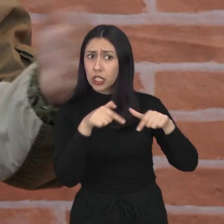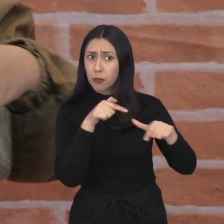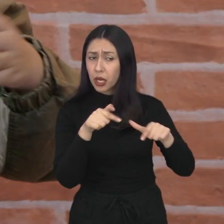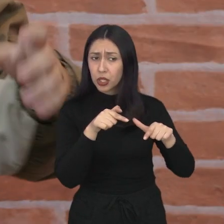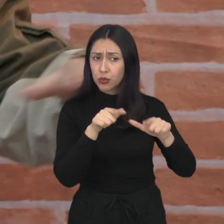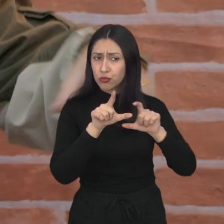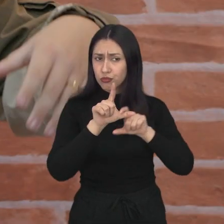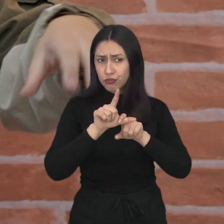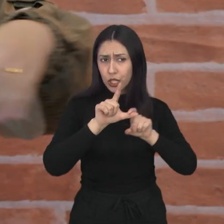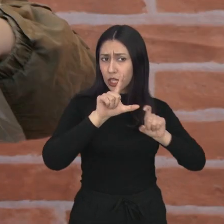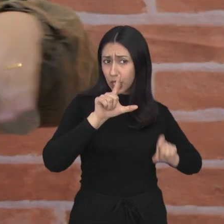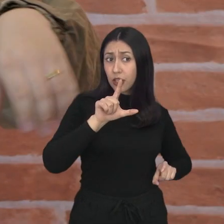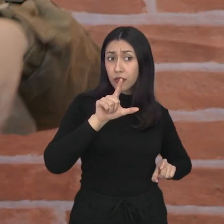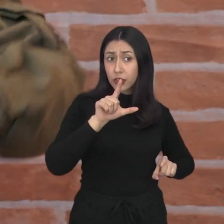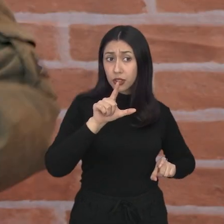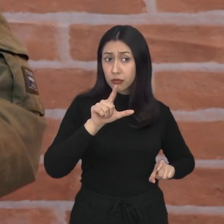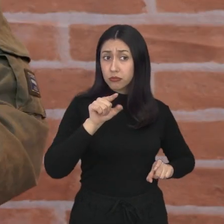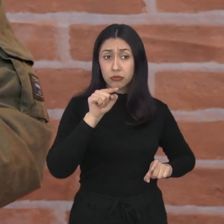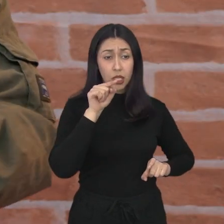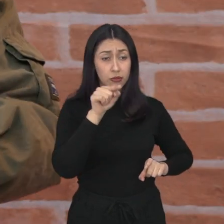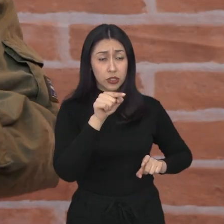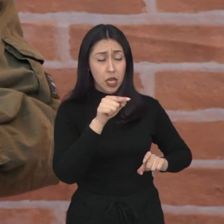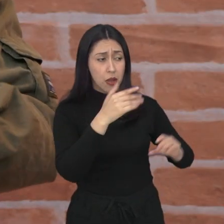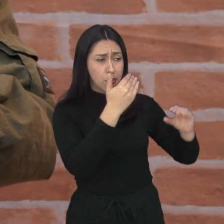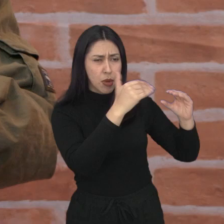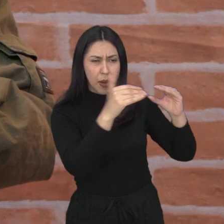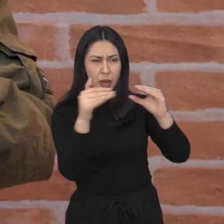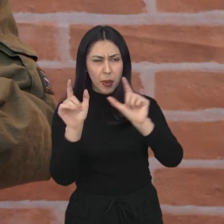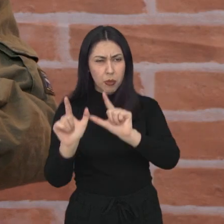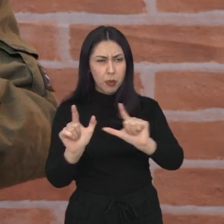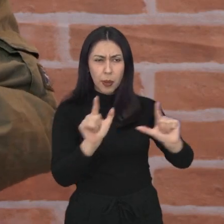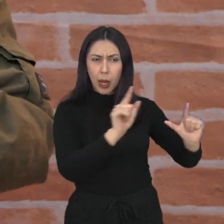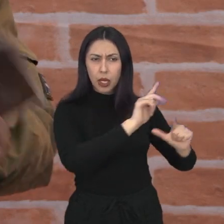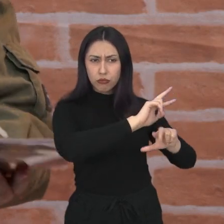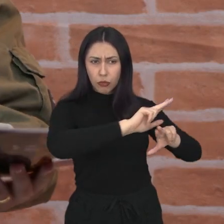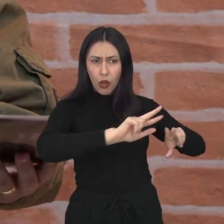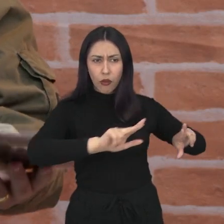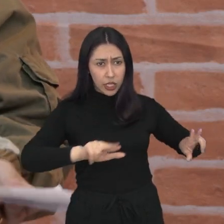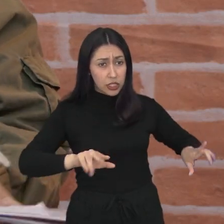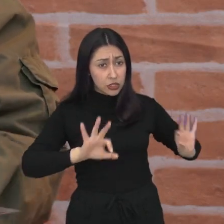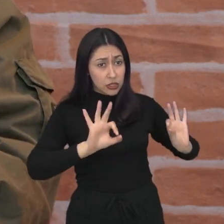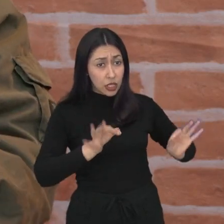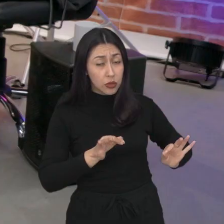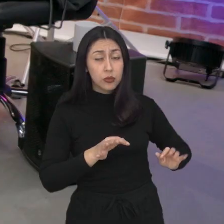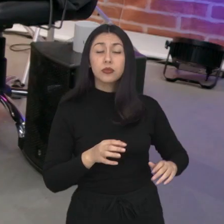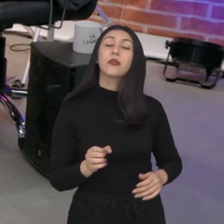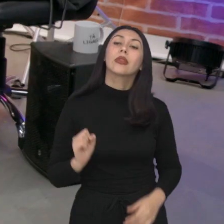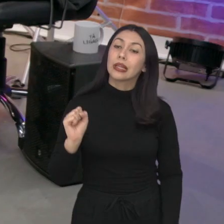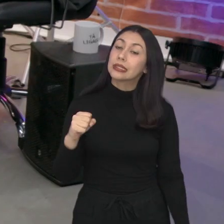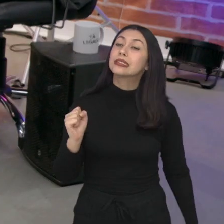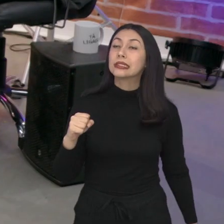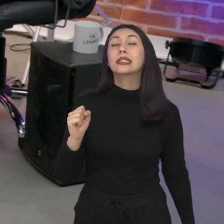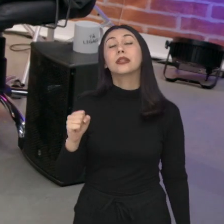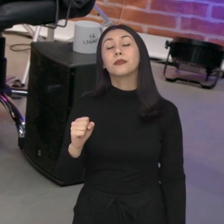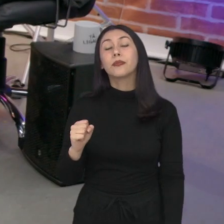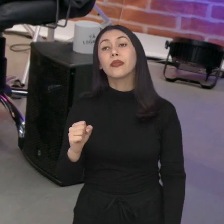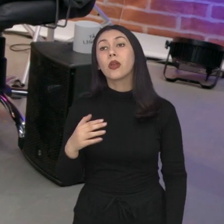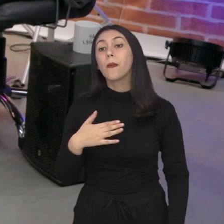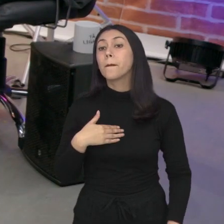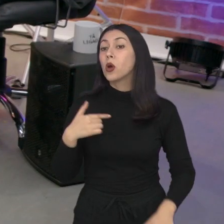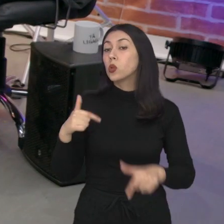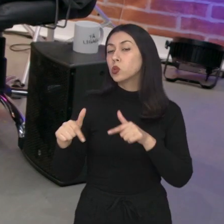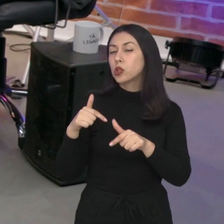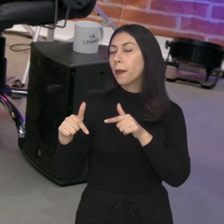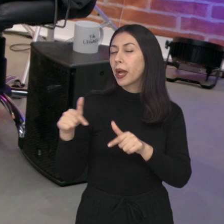é independente e você acaba entregando ele em várias plataformas diferentes, seria isso? Sim, sim. O grosso do